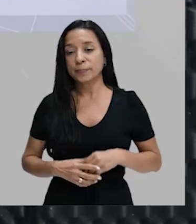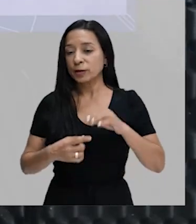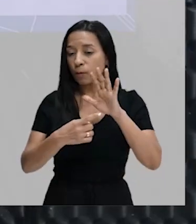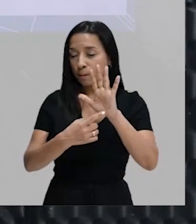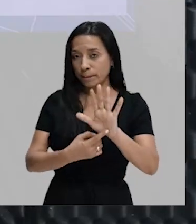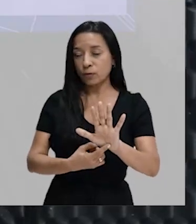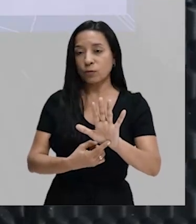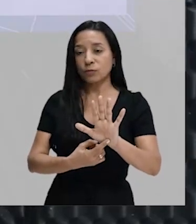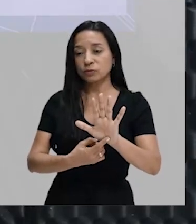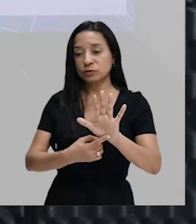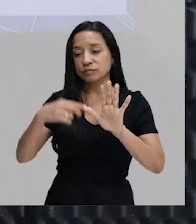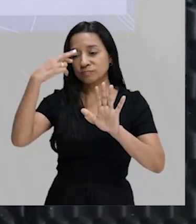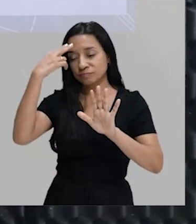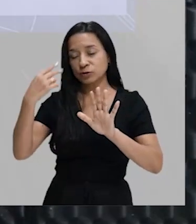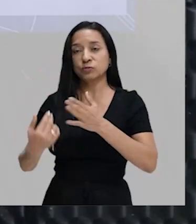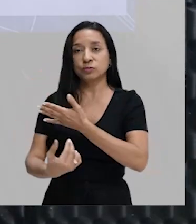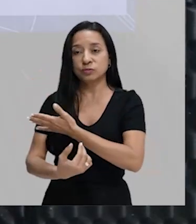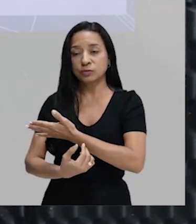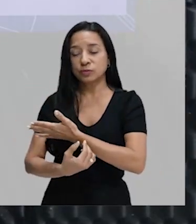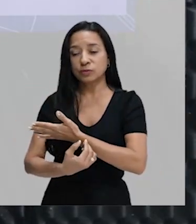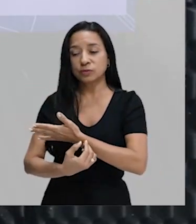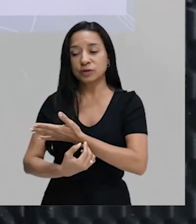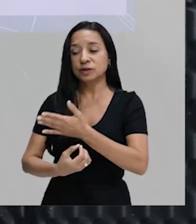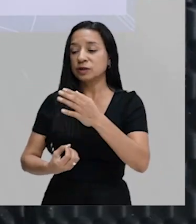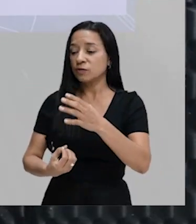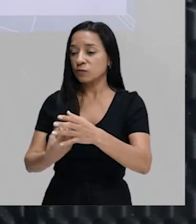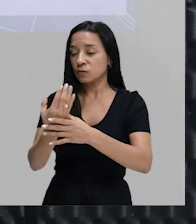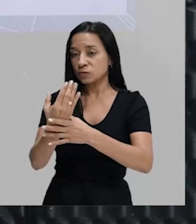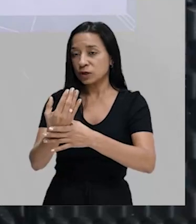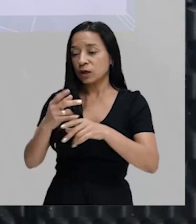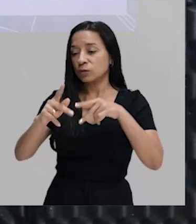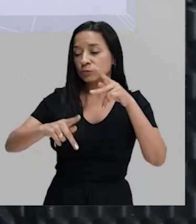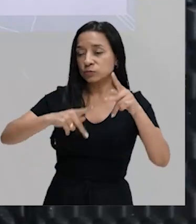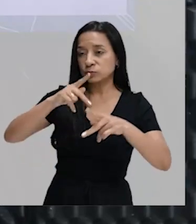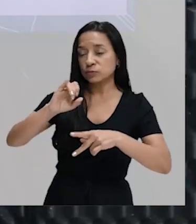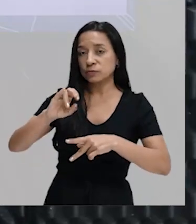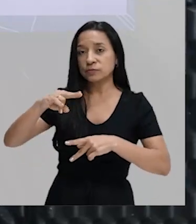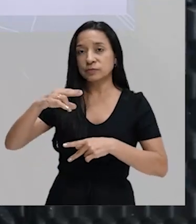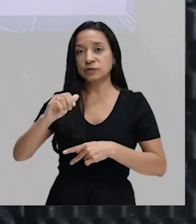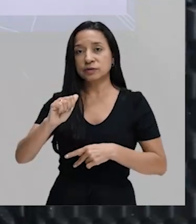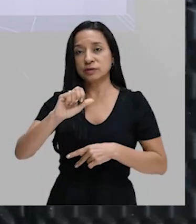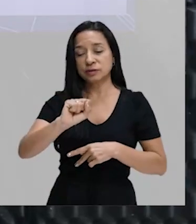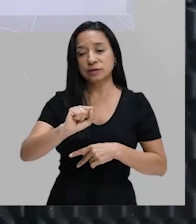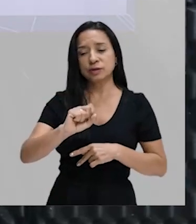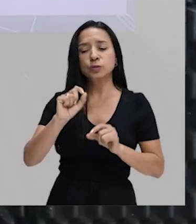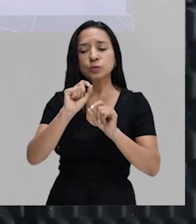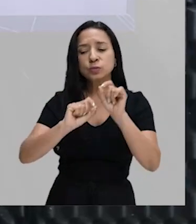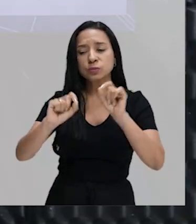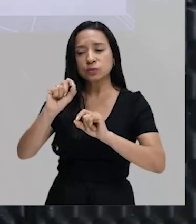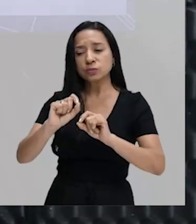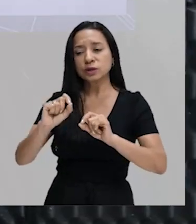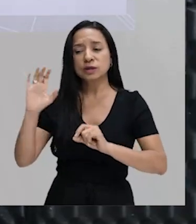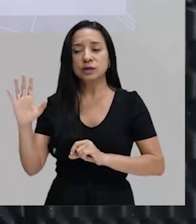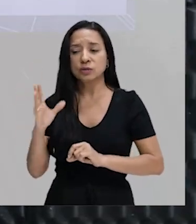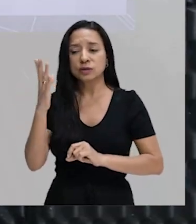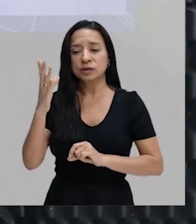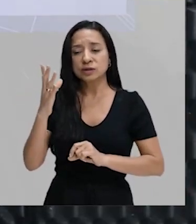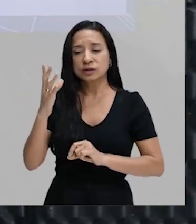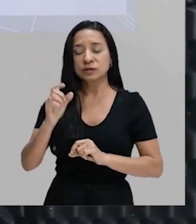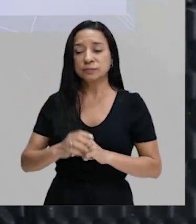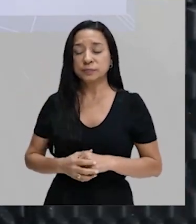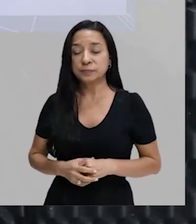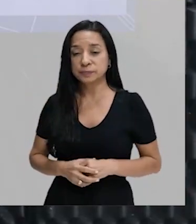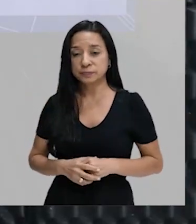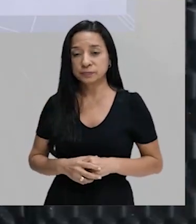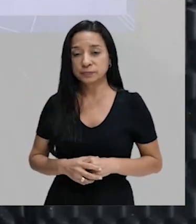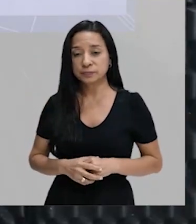Capac e Oclo fundaram, né, a civilização inca. Então, o que acontecia lá e aonde que era? A civilização inca ocupava